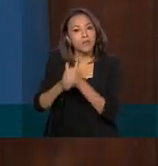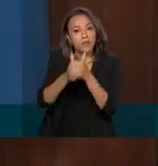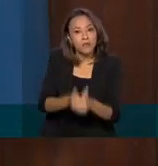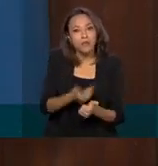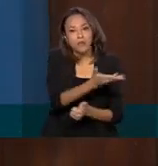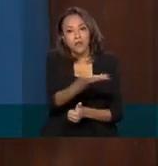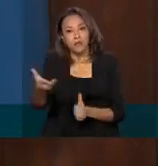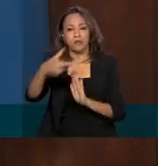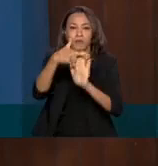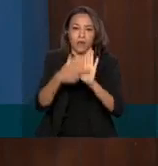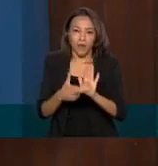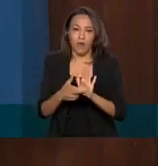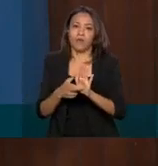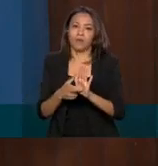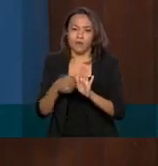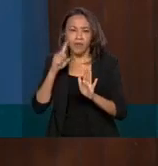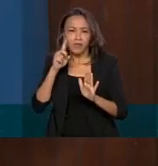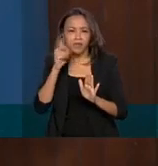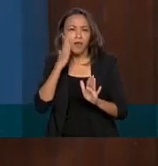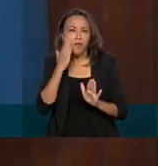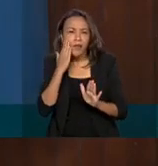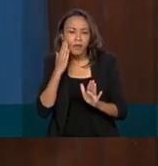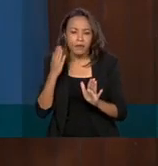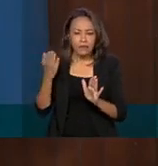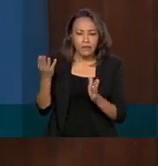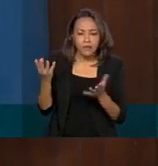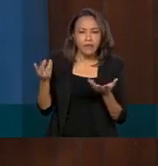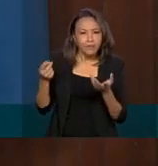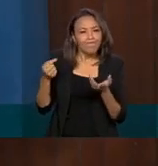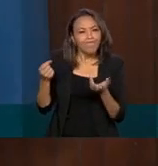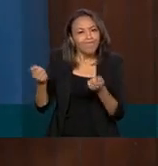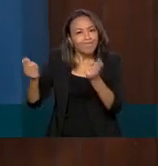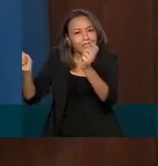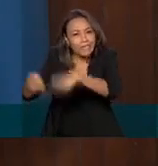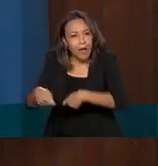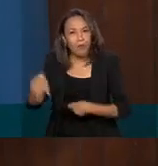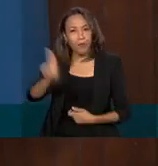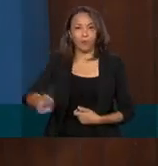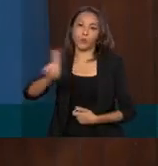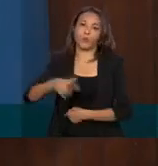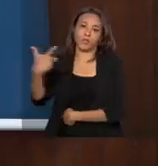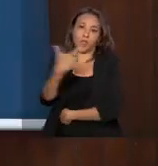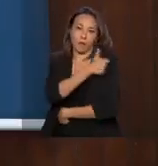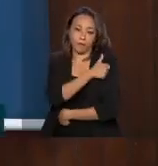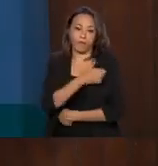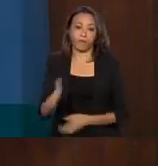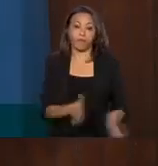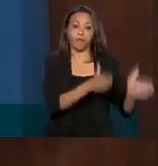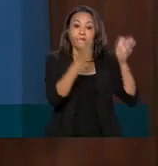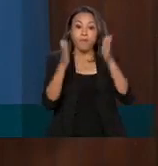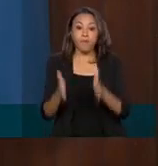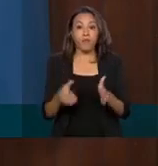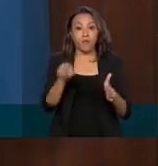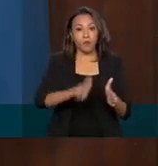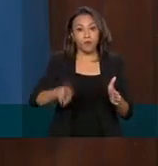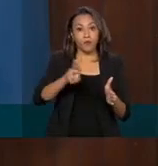e aferição da eficácia da vacina, como é o caso de hoje. Vou começar com a metodologia estatística.